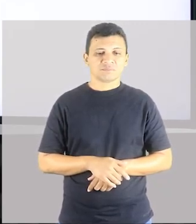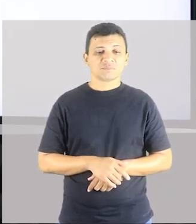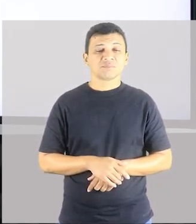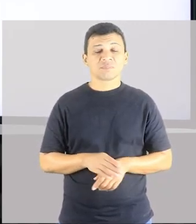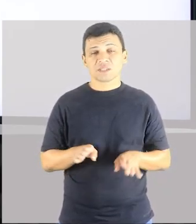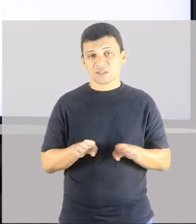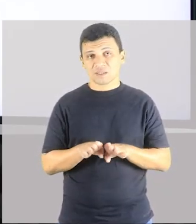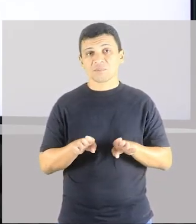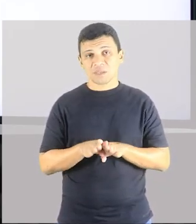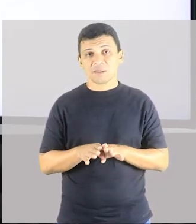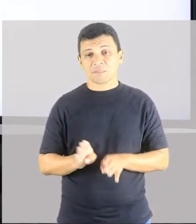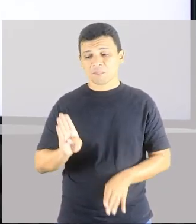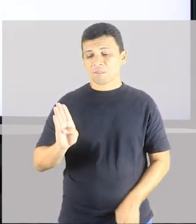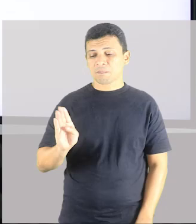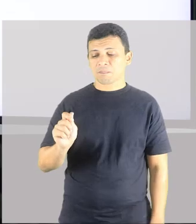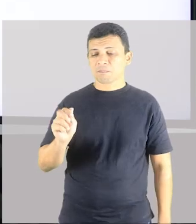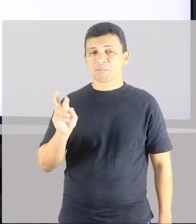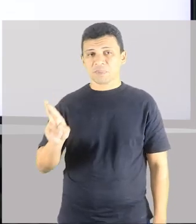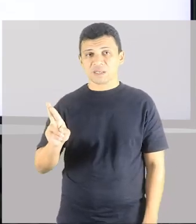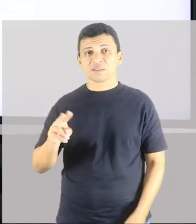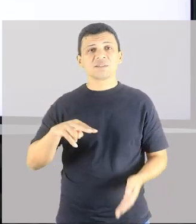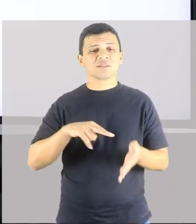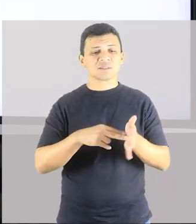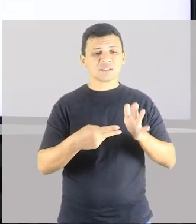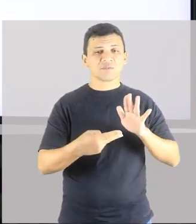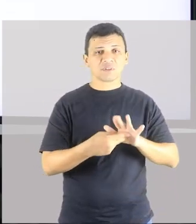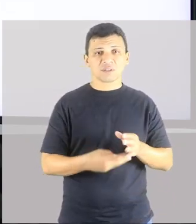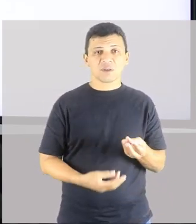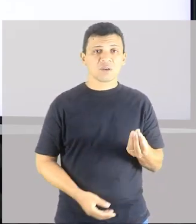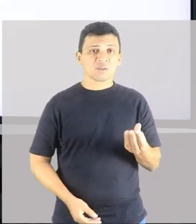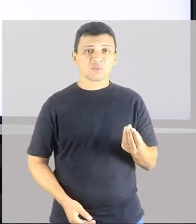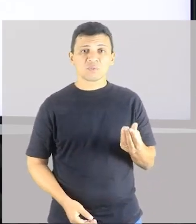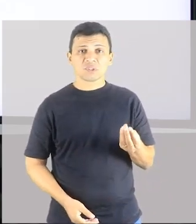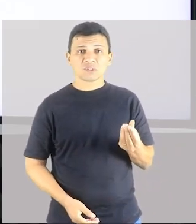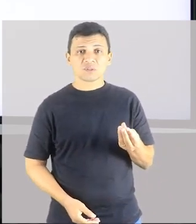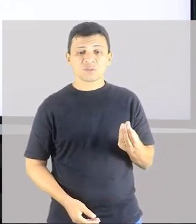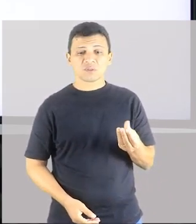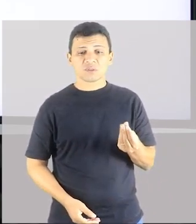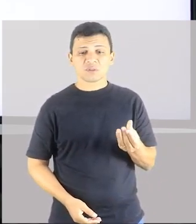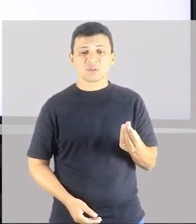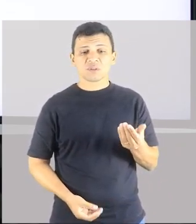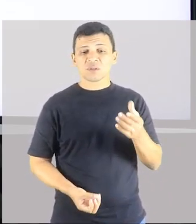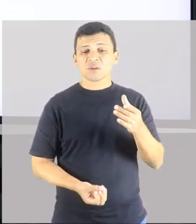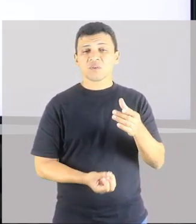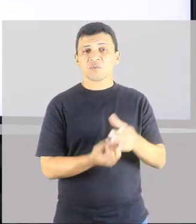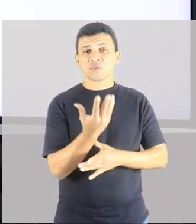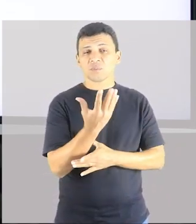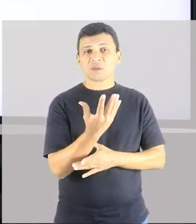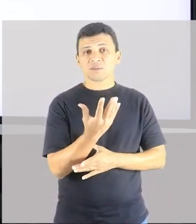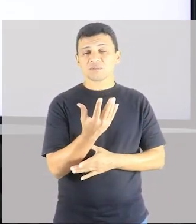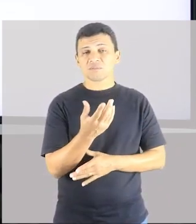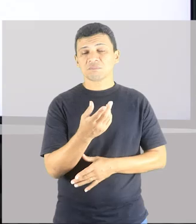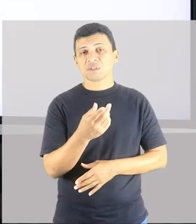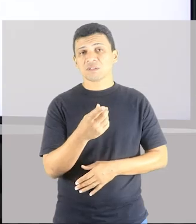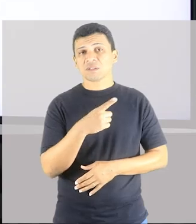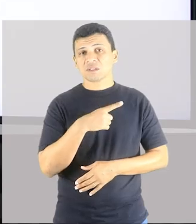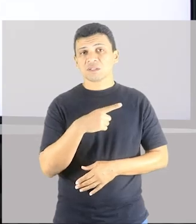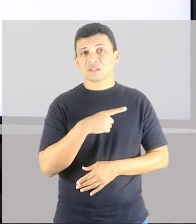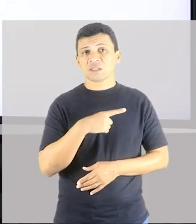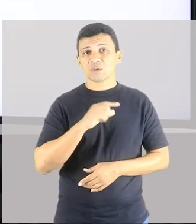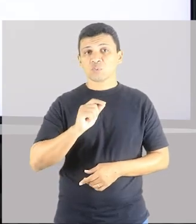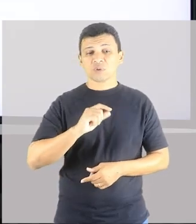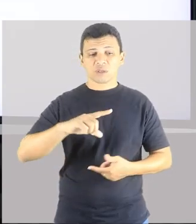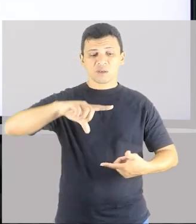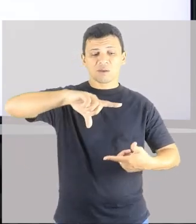Então, também pode ser usado para falar, por exemplo, de uma substância que foi formada em um formato